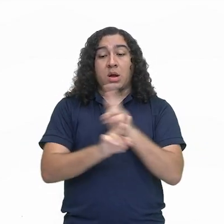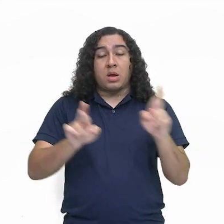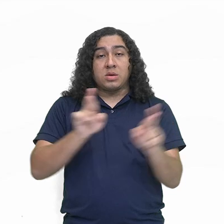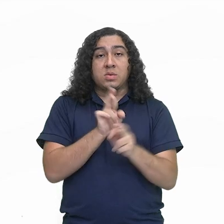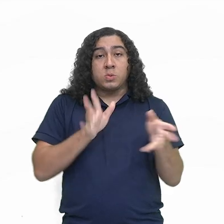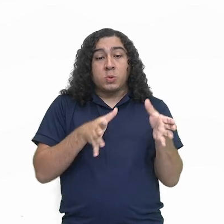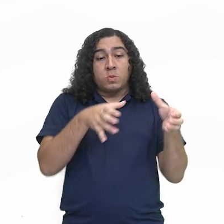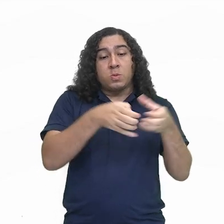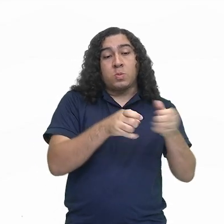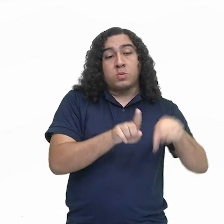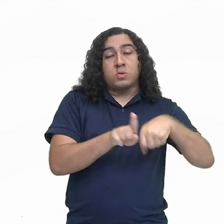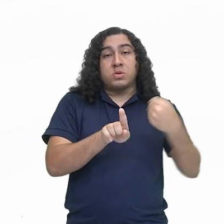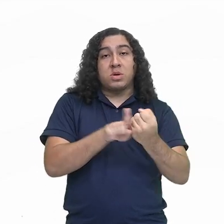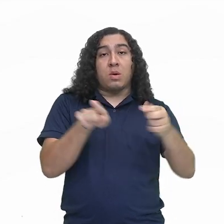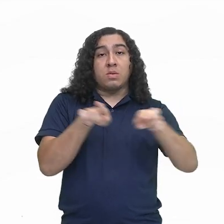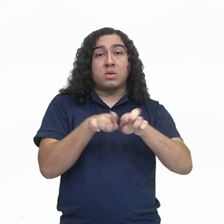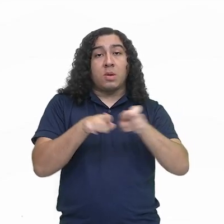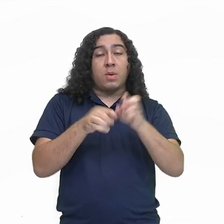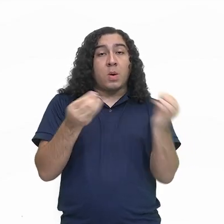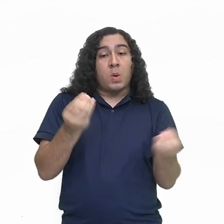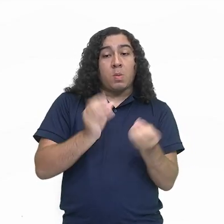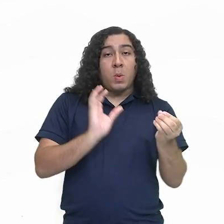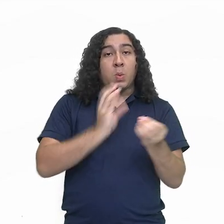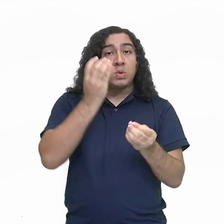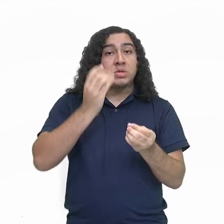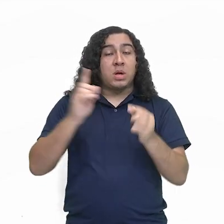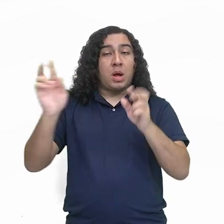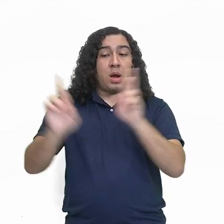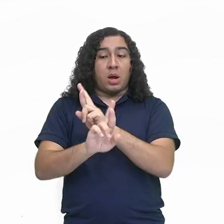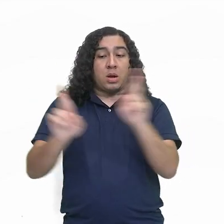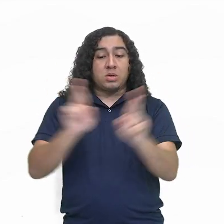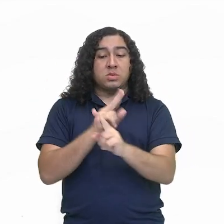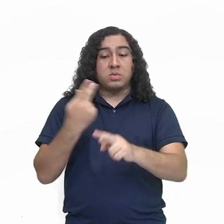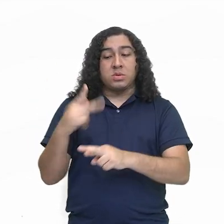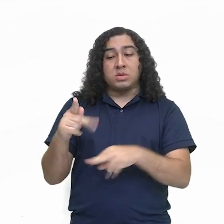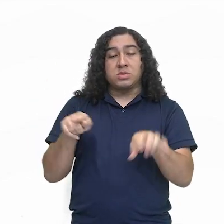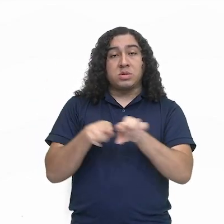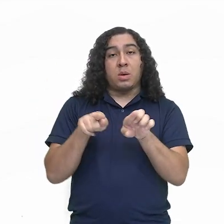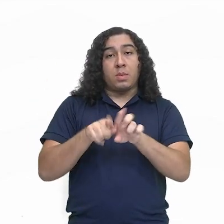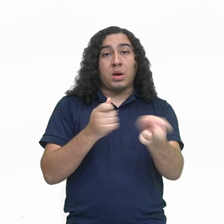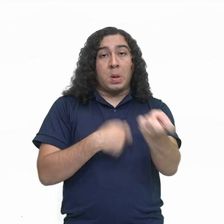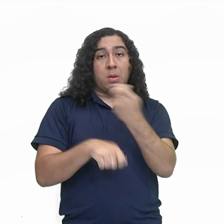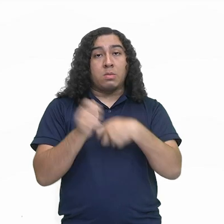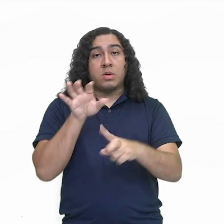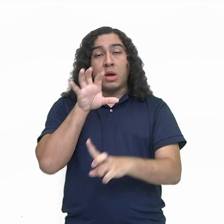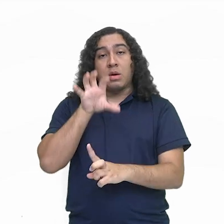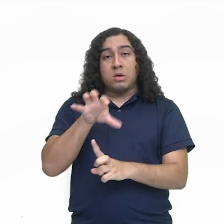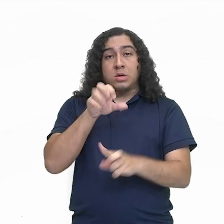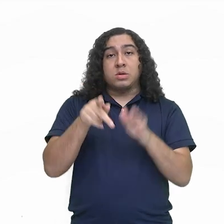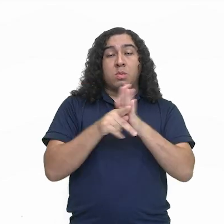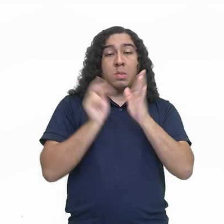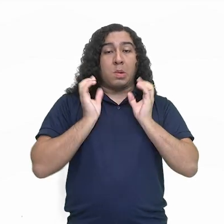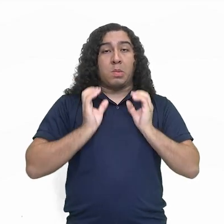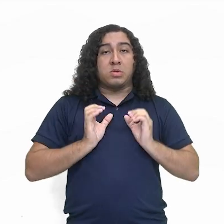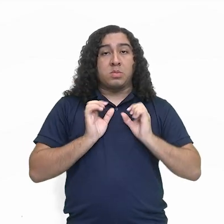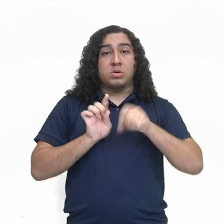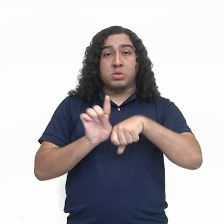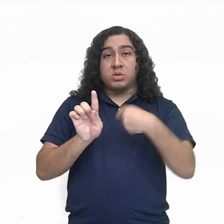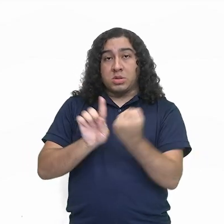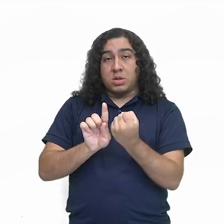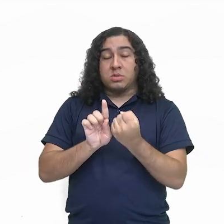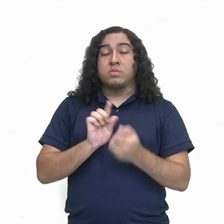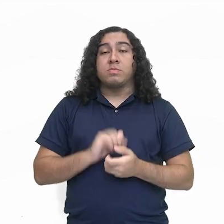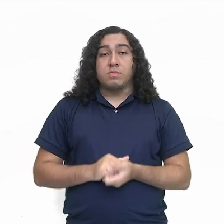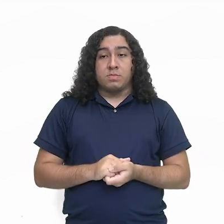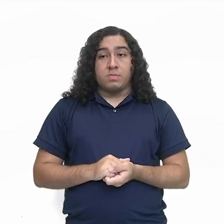conflitos sociais, abordando a economia e suas influências nos comportamentos sociais. Então, ele diz que todo